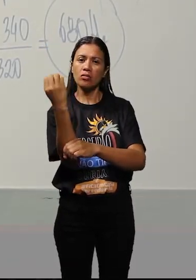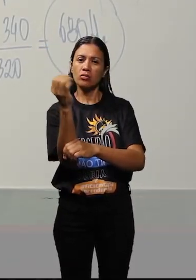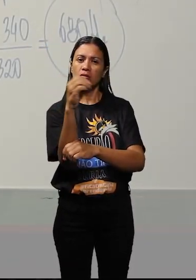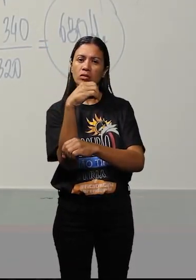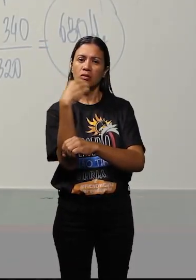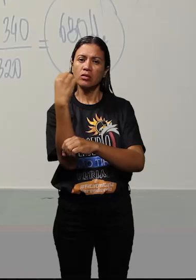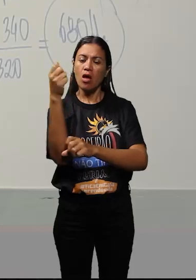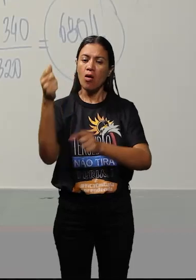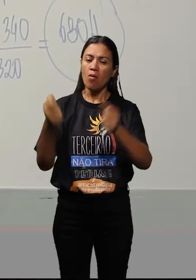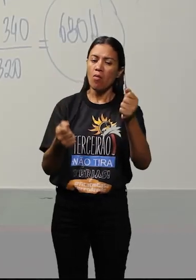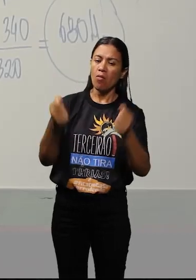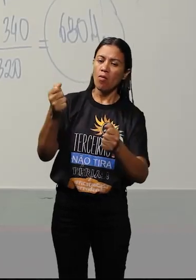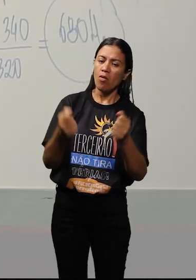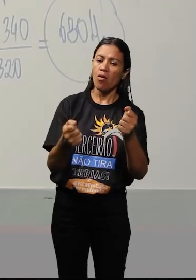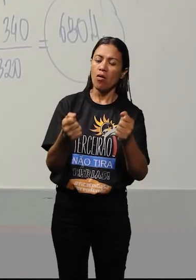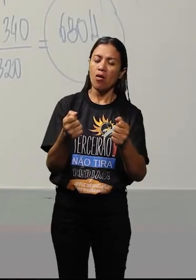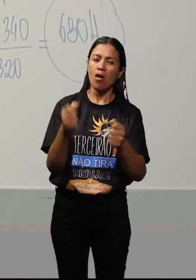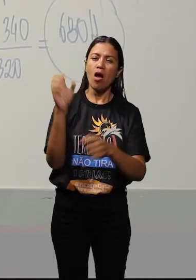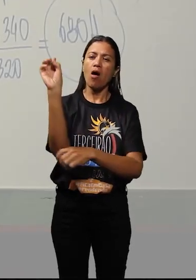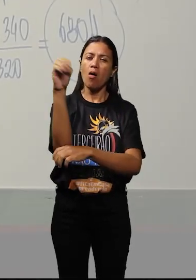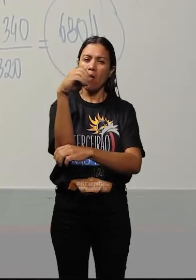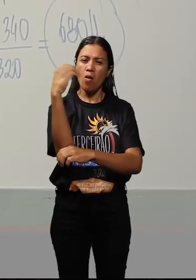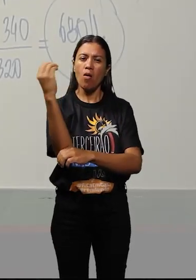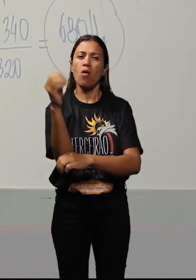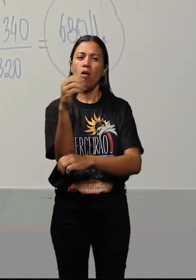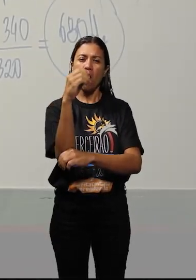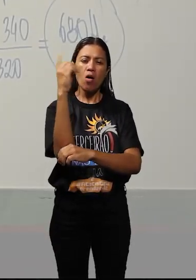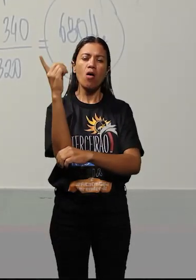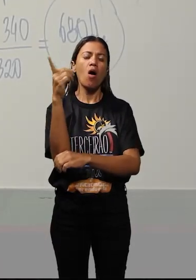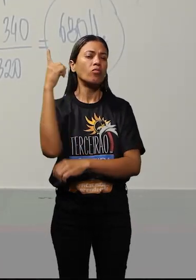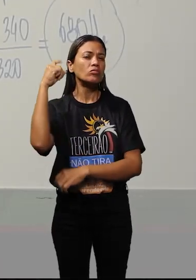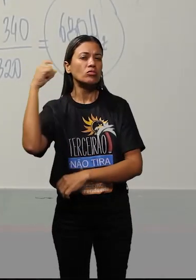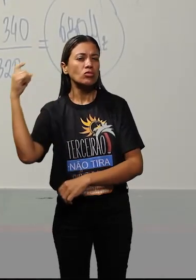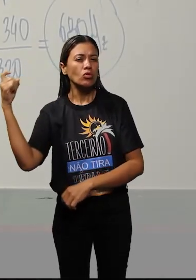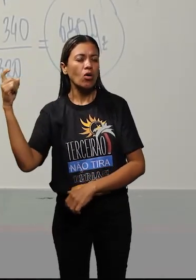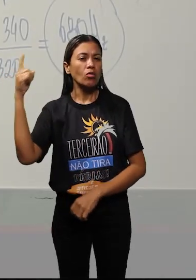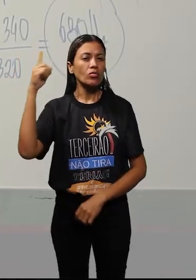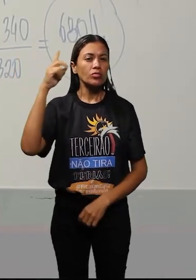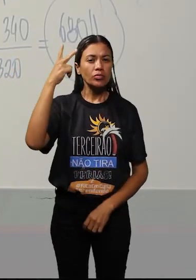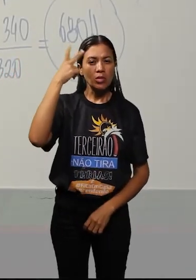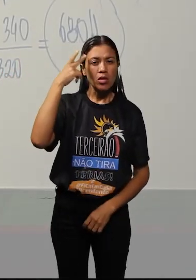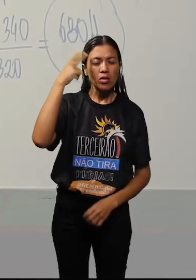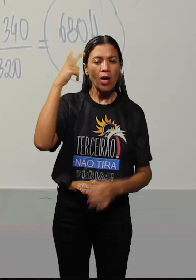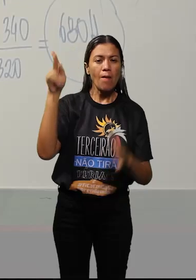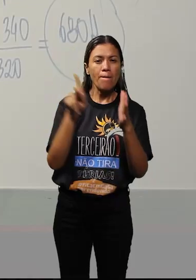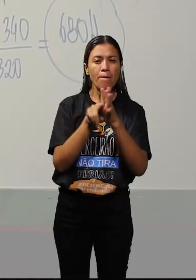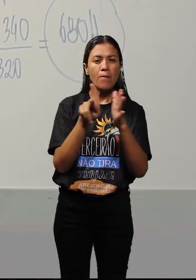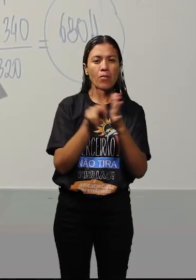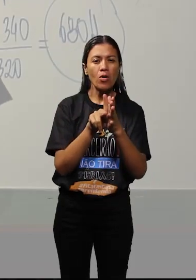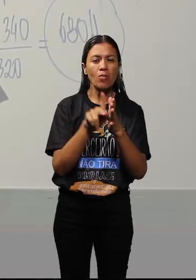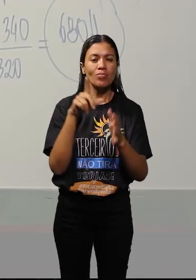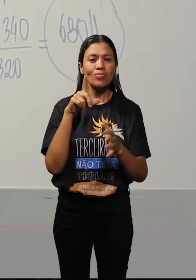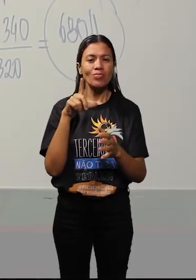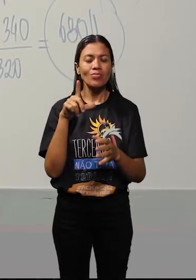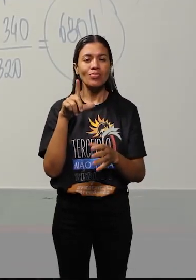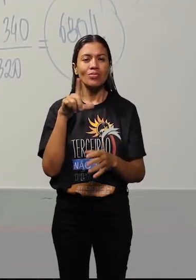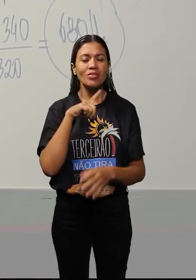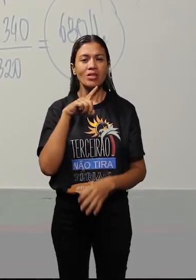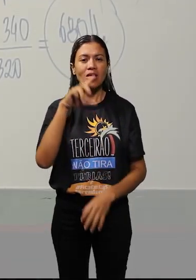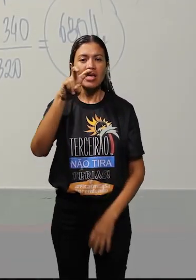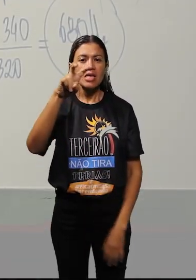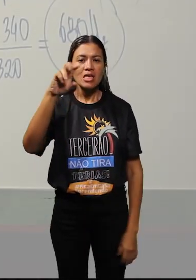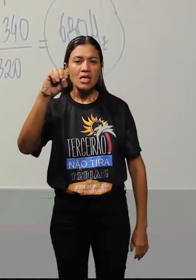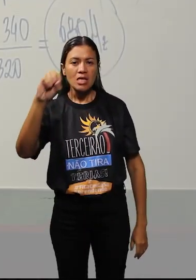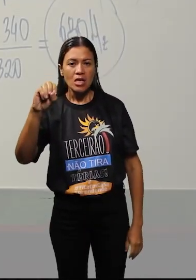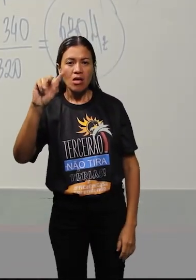ambulância começa a passar, ela passa por mim, ela se aproxima, depois ela se afasta, eu começo a captar, a perceber aquele som em uma